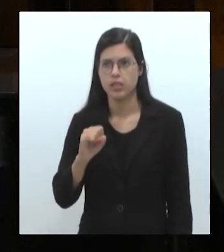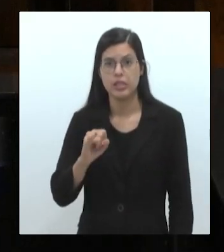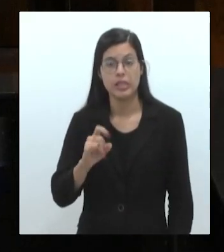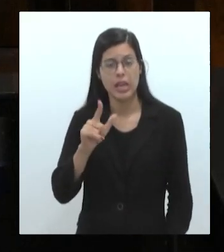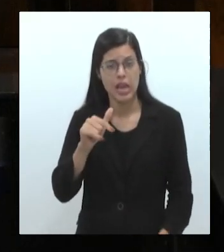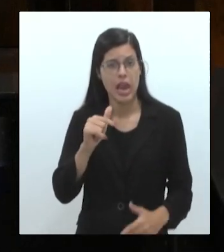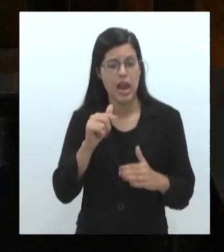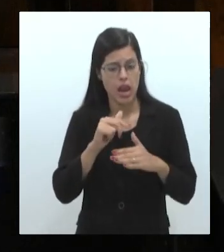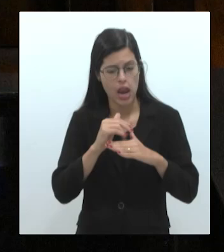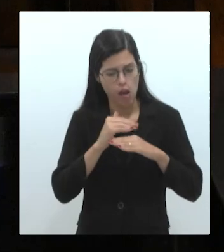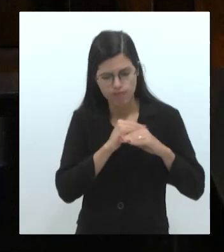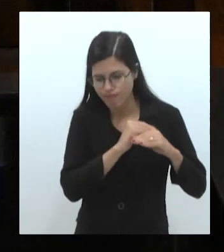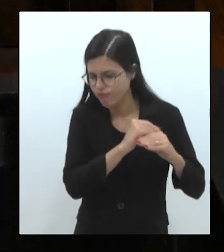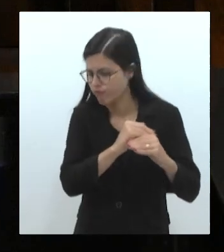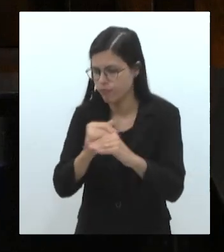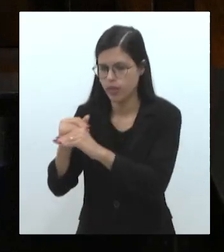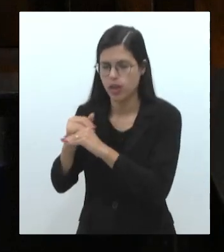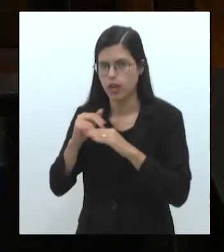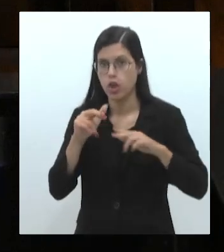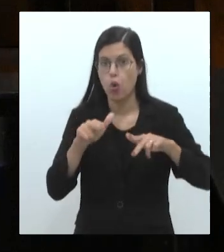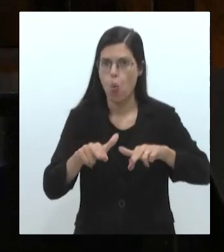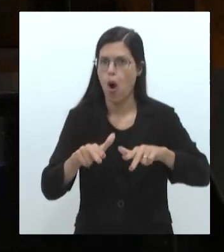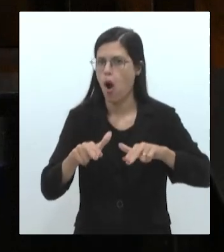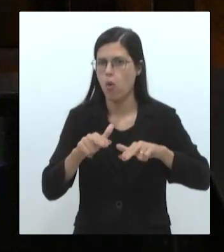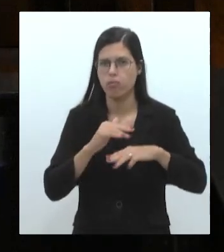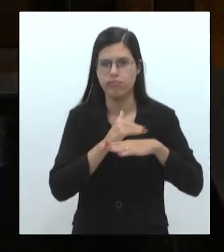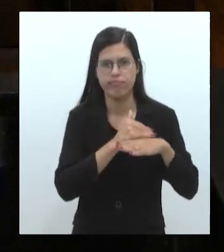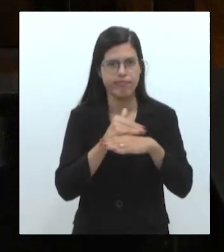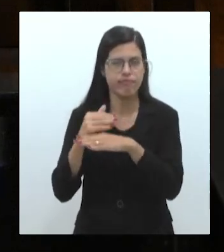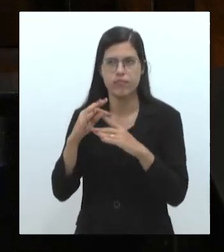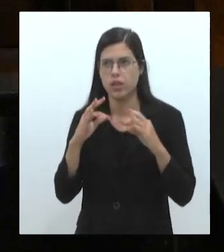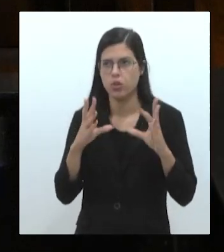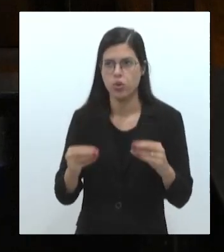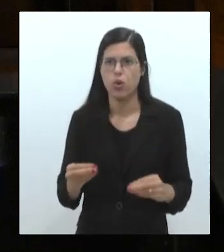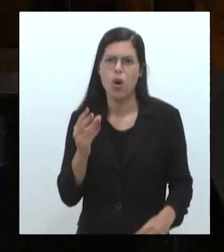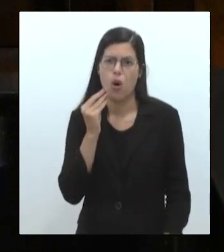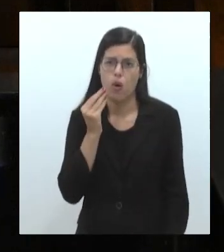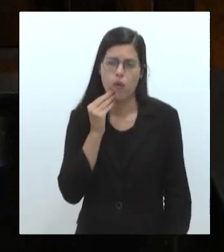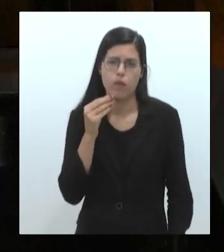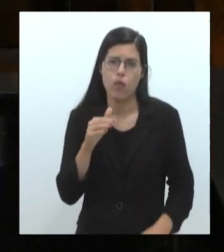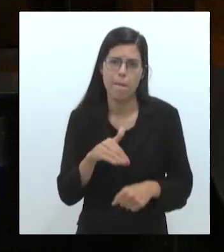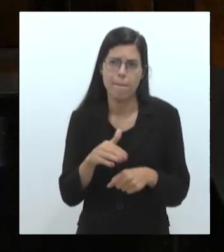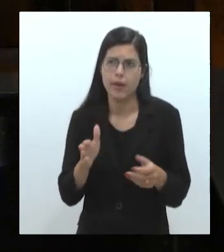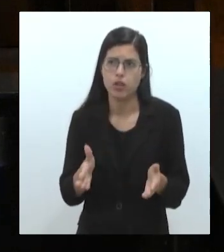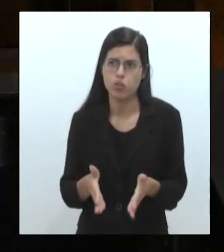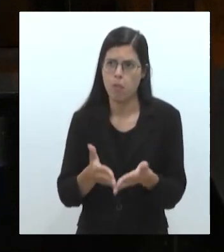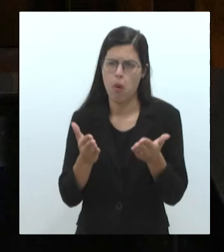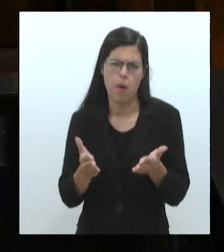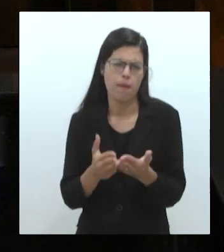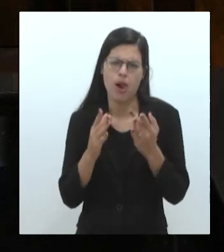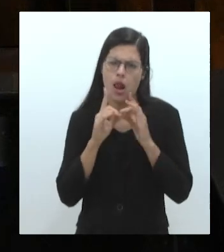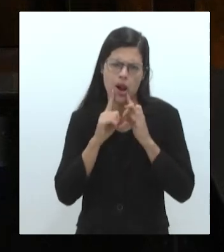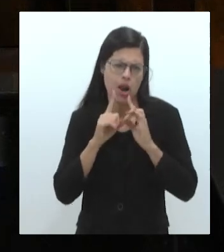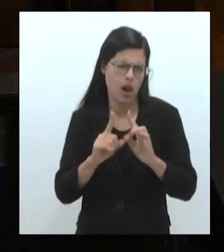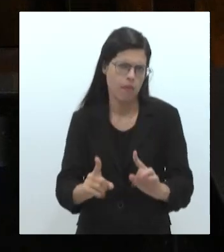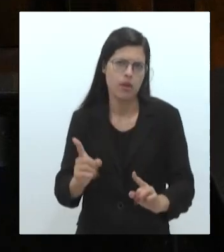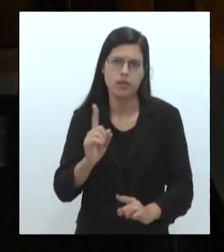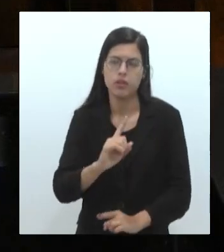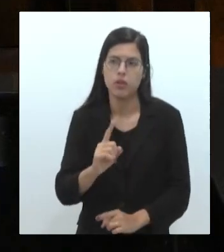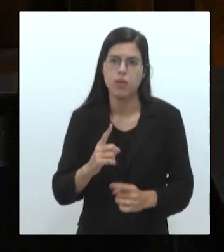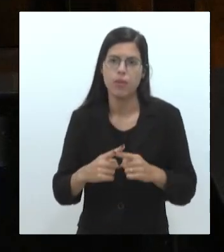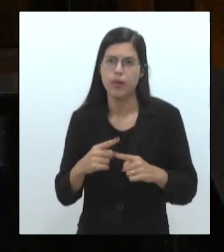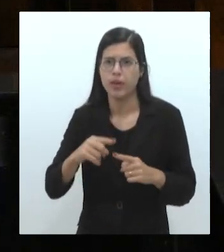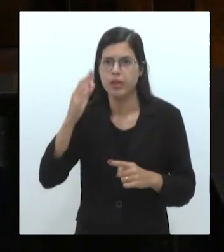igual para todos. É óbvio que o mais pobre que está preso não vai reclamar de nada, porque ele sabe que o